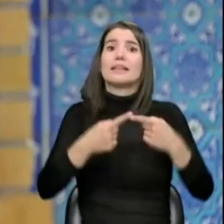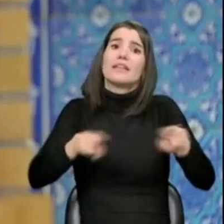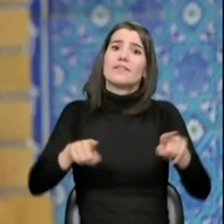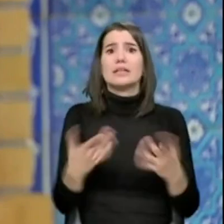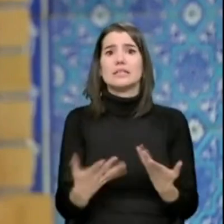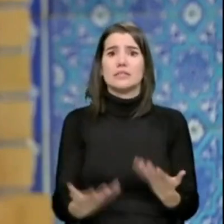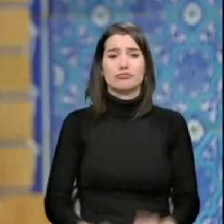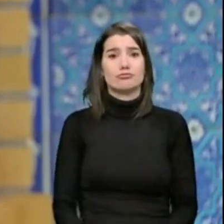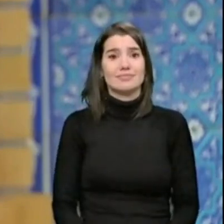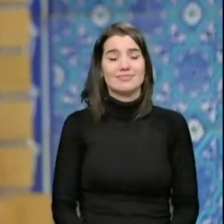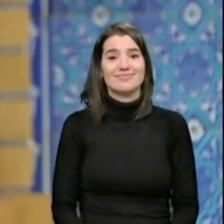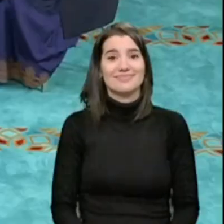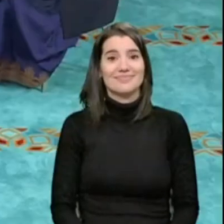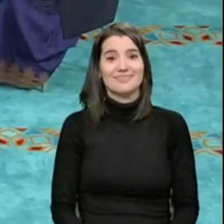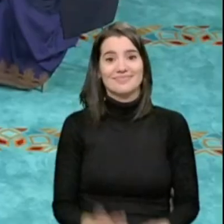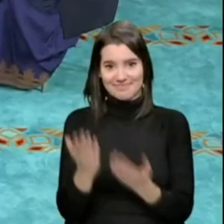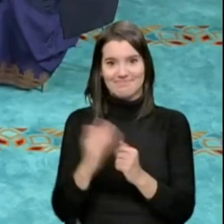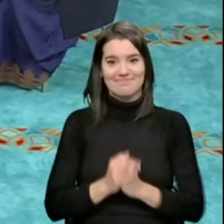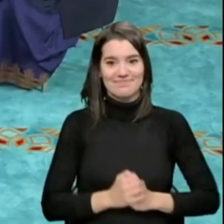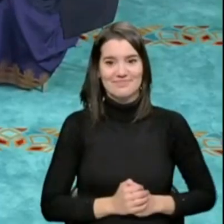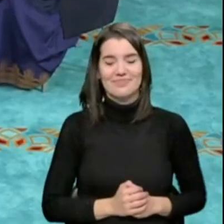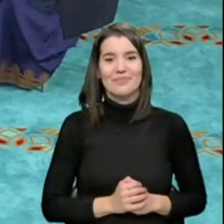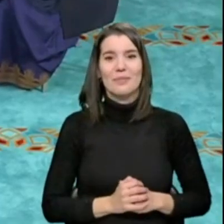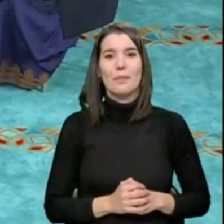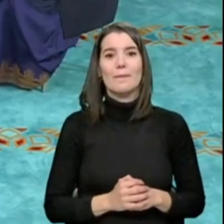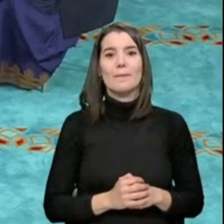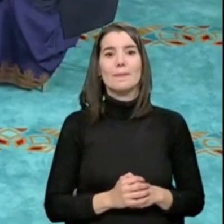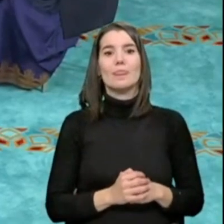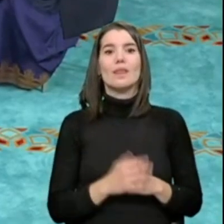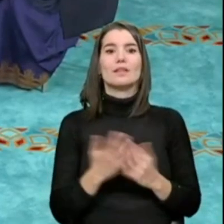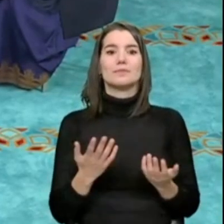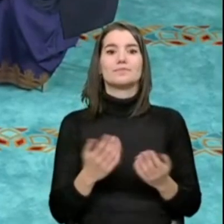diferencia. Bom, Passir.